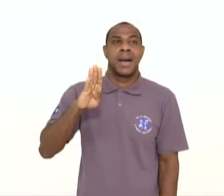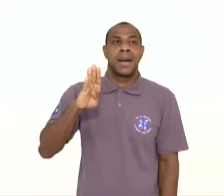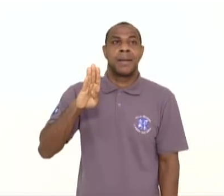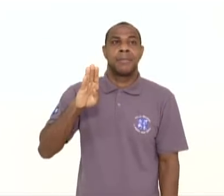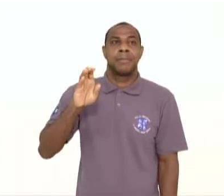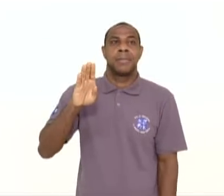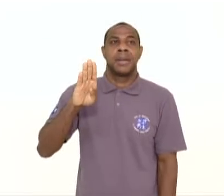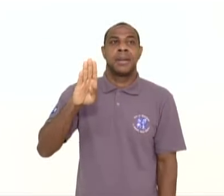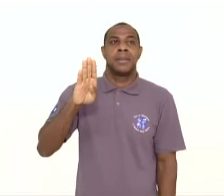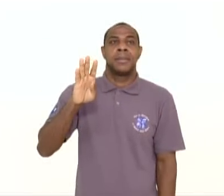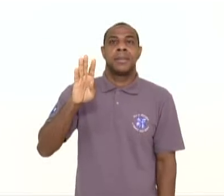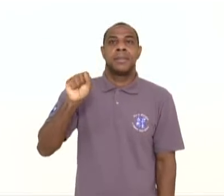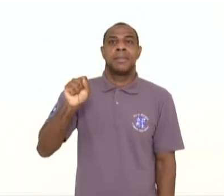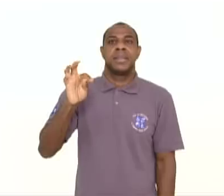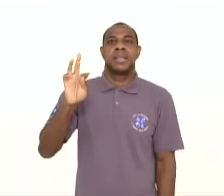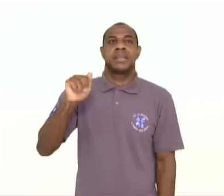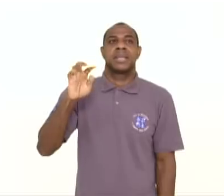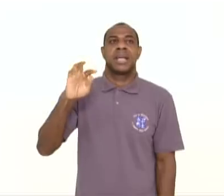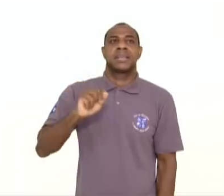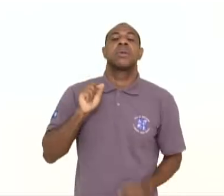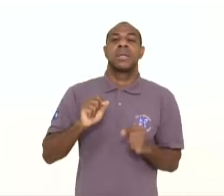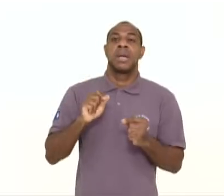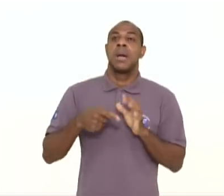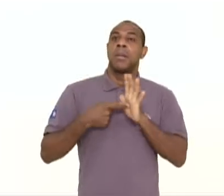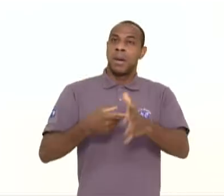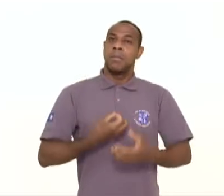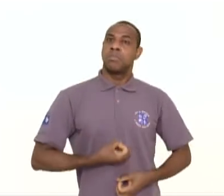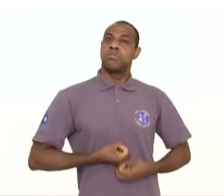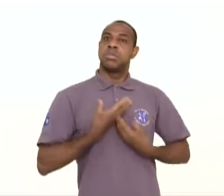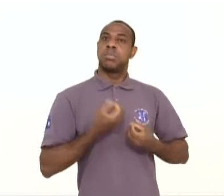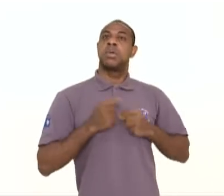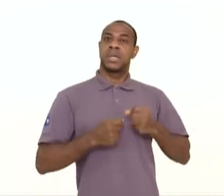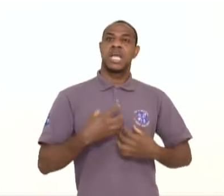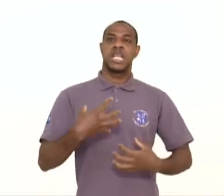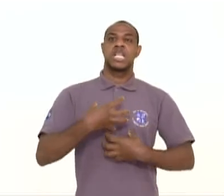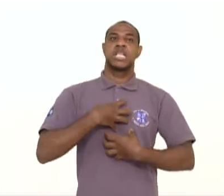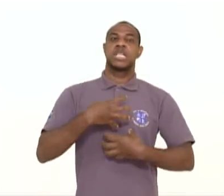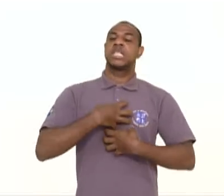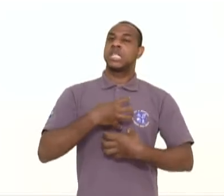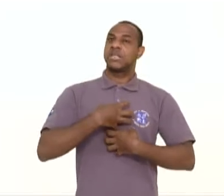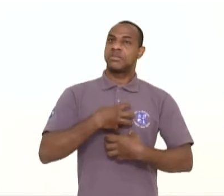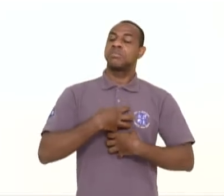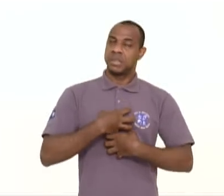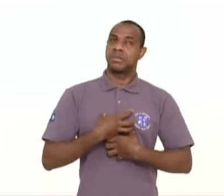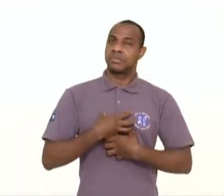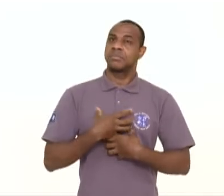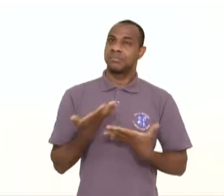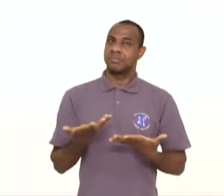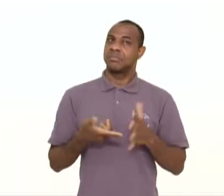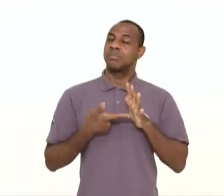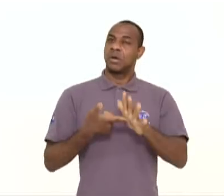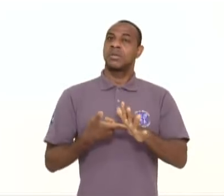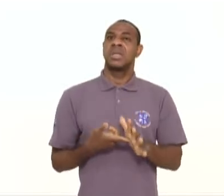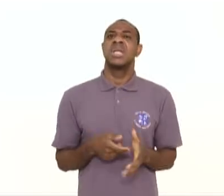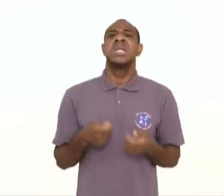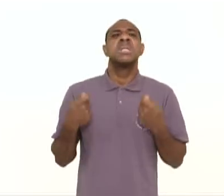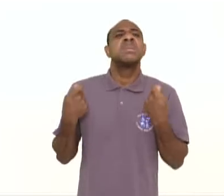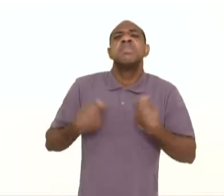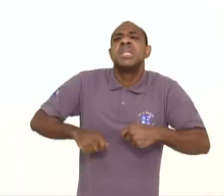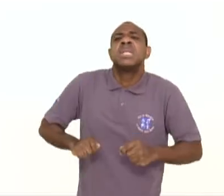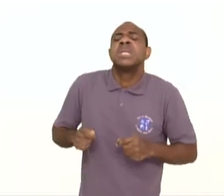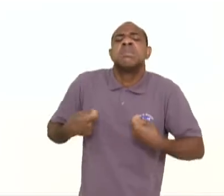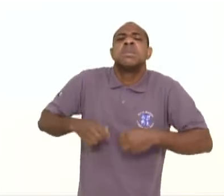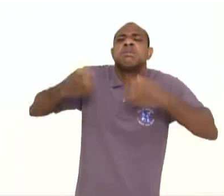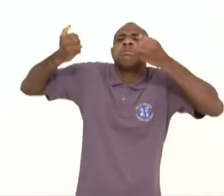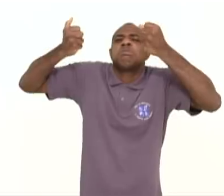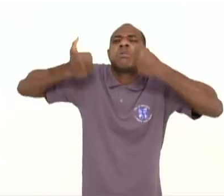geralmente para expressar os sentimentos e ou pensamentos de forma não linear ou concreta, isto é, sem a necessidade de explicar